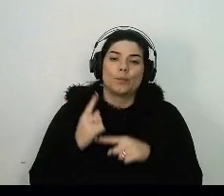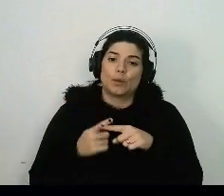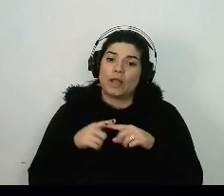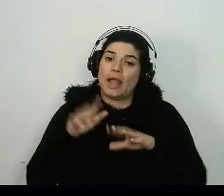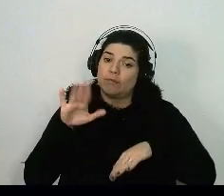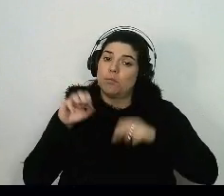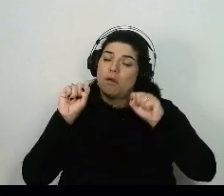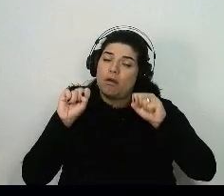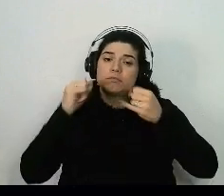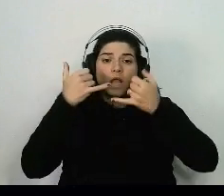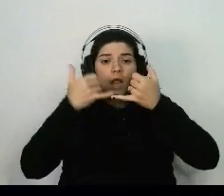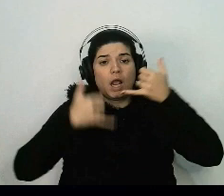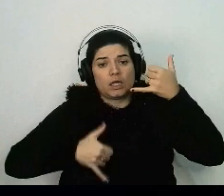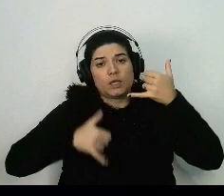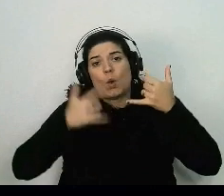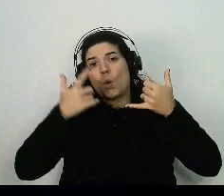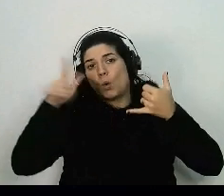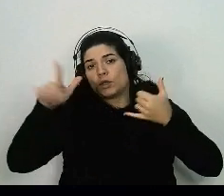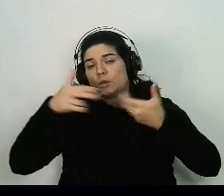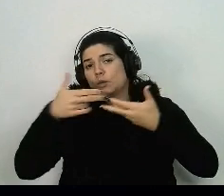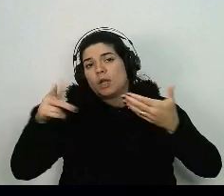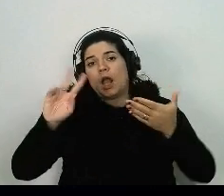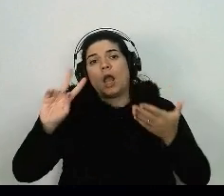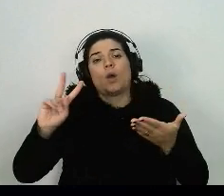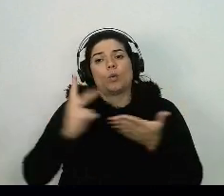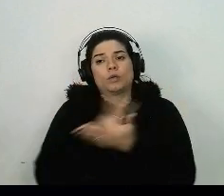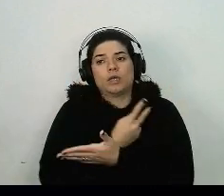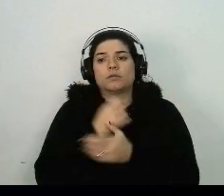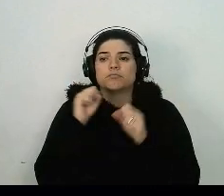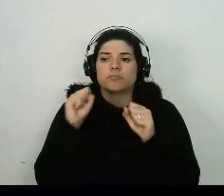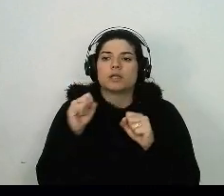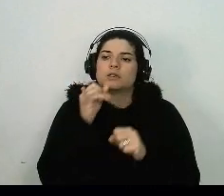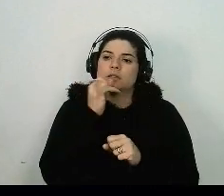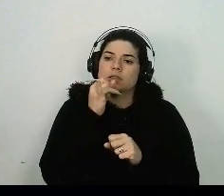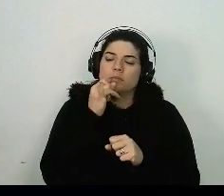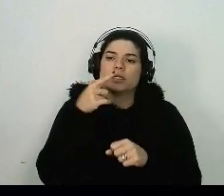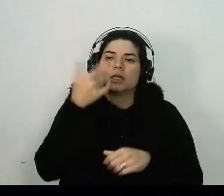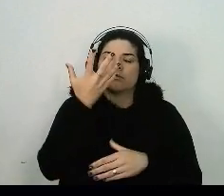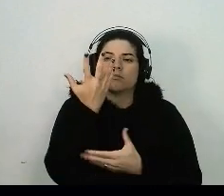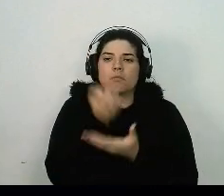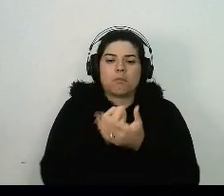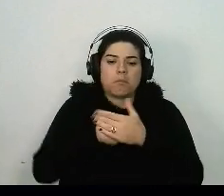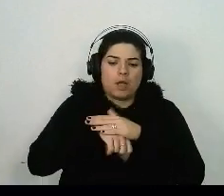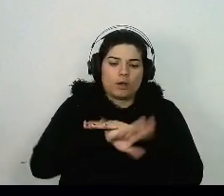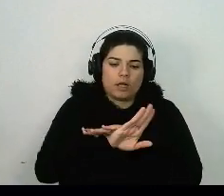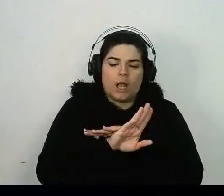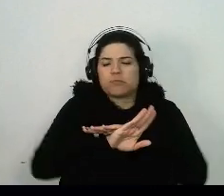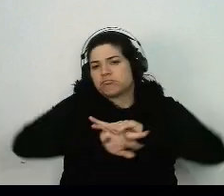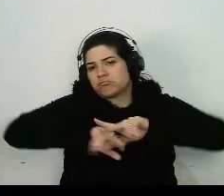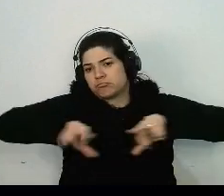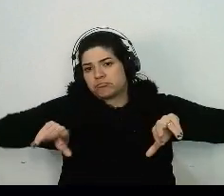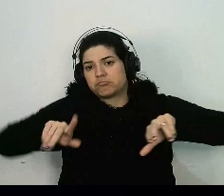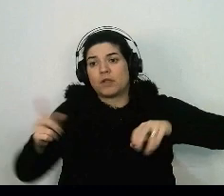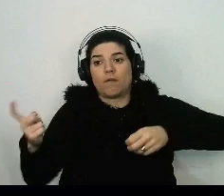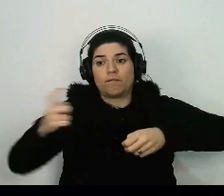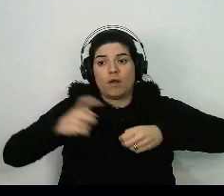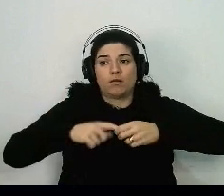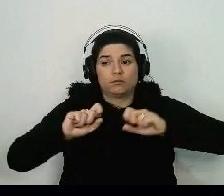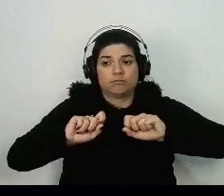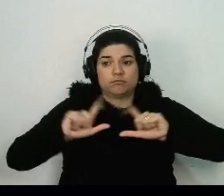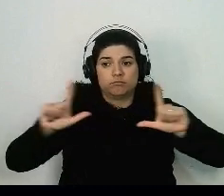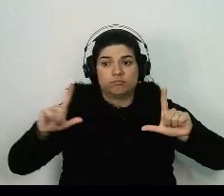cair, ou pode ter N outras coisas que a gente tem que fazer, como backup, restore. E aí, assim, a gente parava de usar o nosso time de